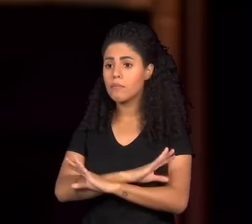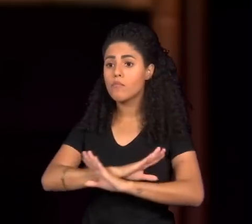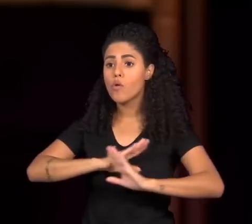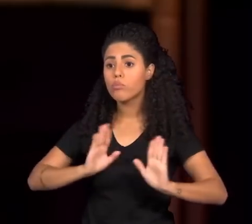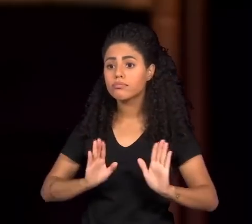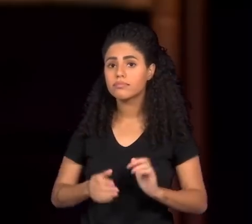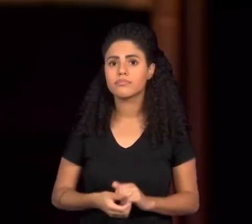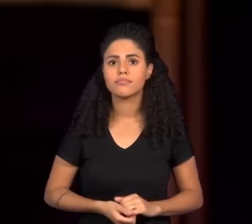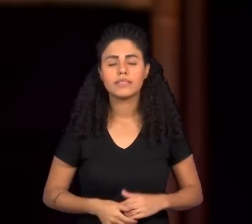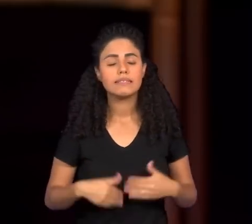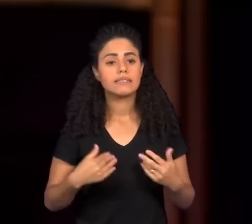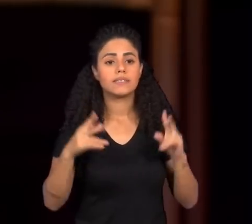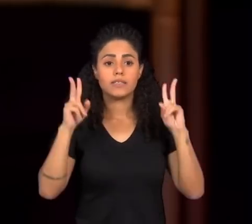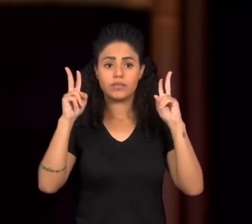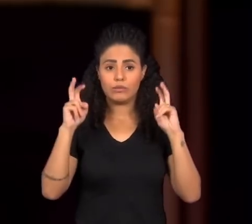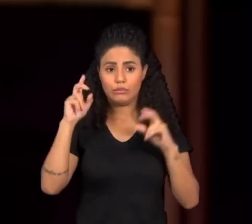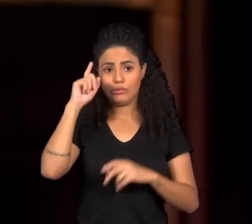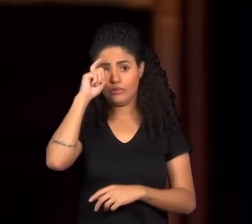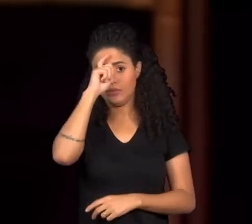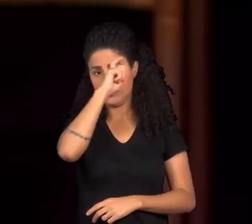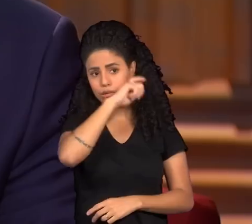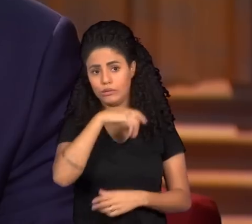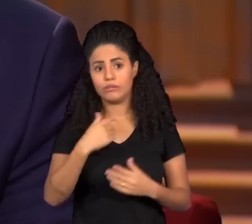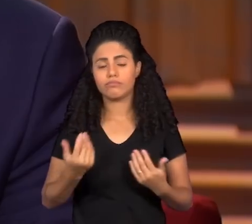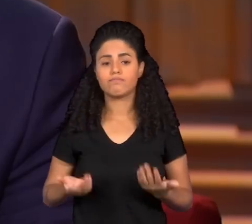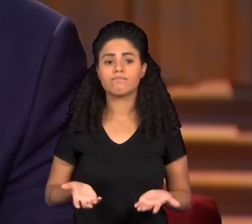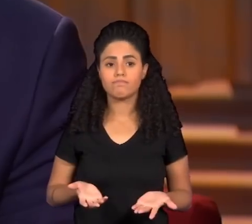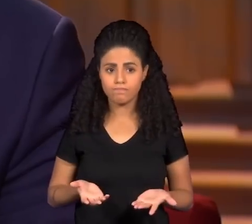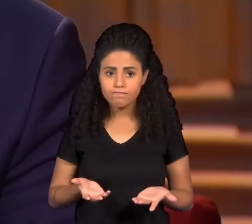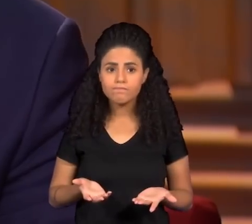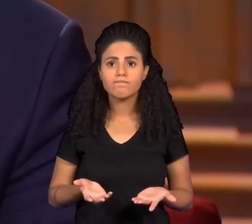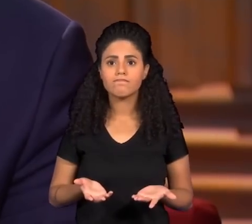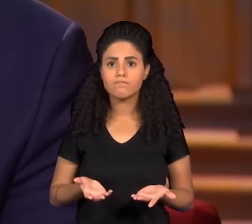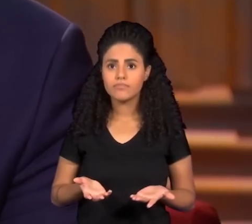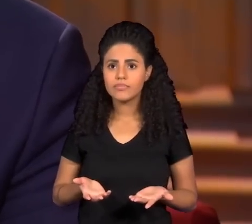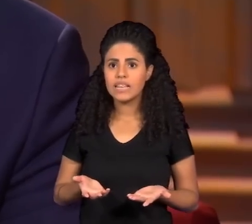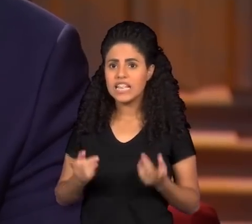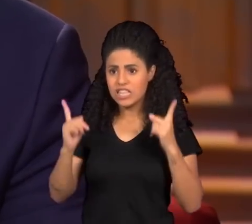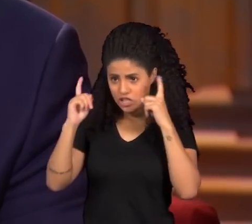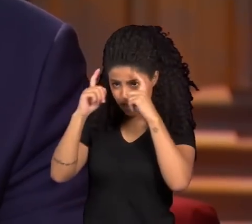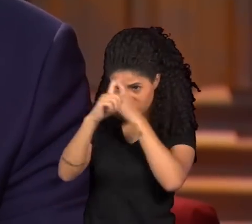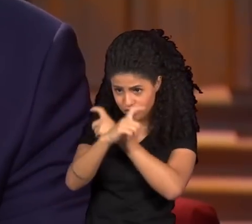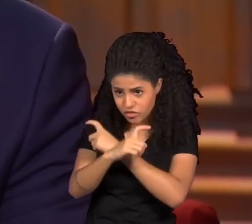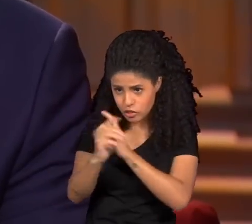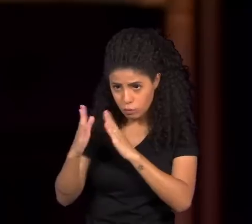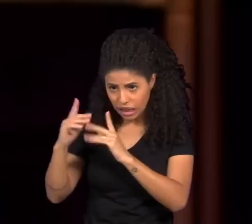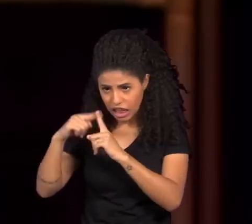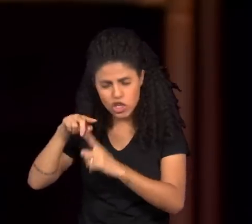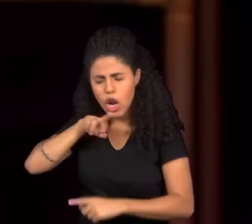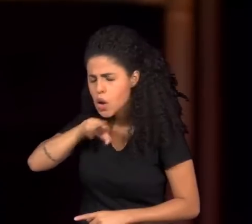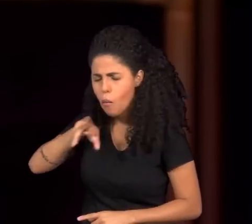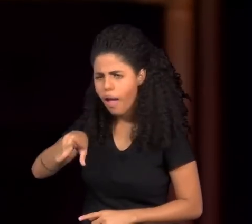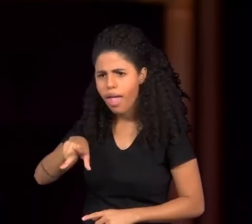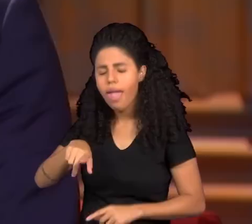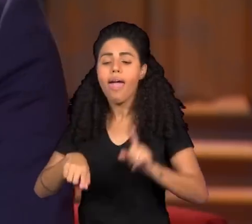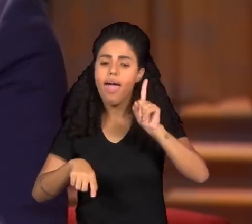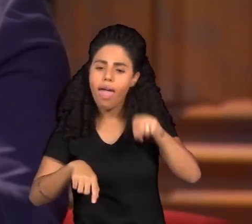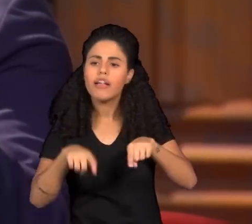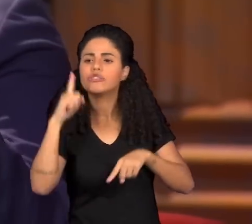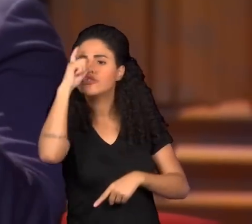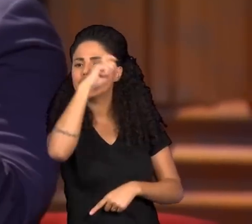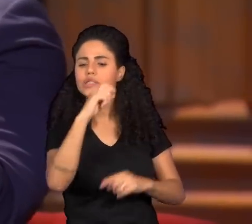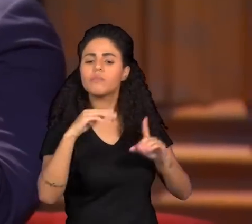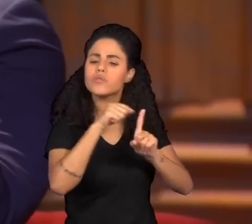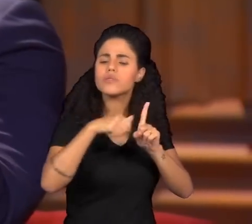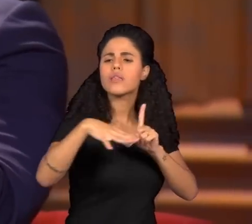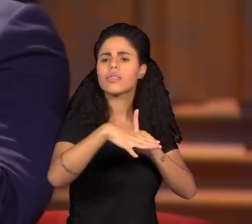Esse é um assunto que é difícil mesmo, né, para a igreja. Não é difícil para a igreja, é difícil para a sociedade. É para o ser humano. Para a igreja